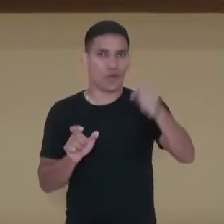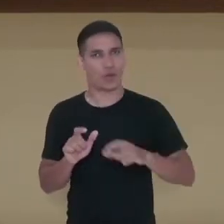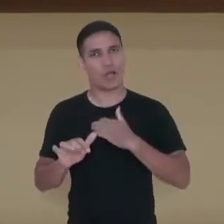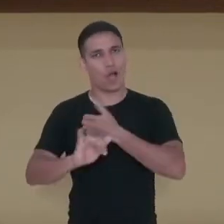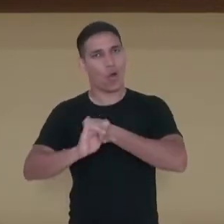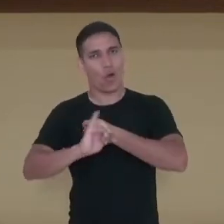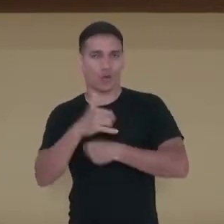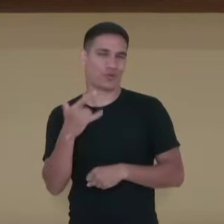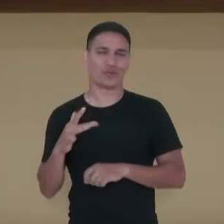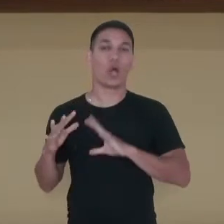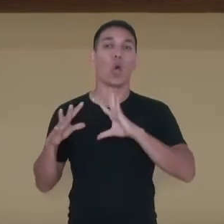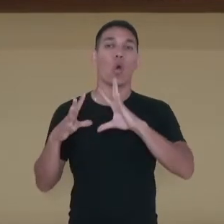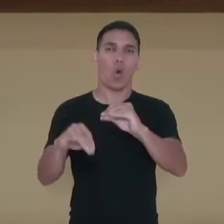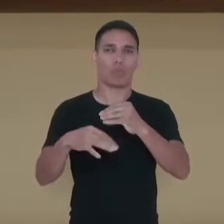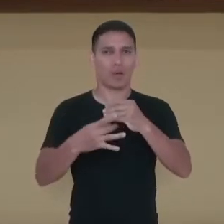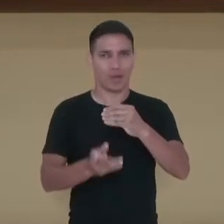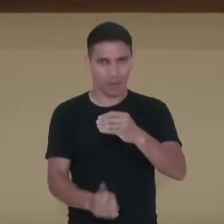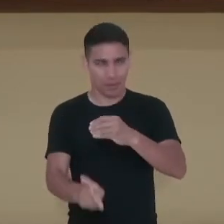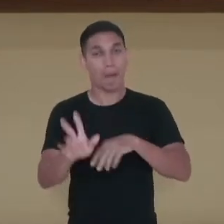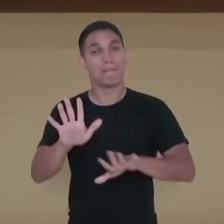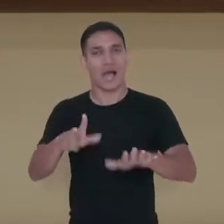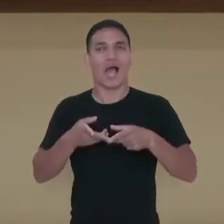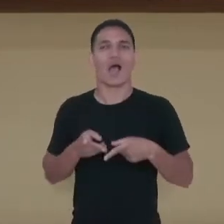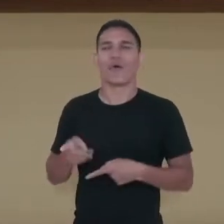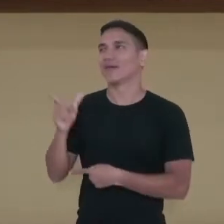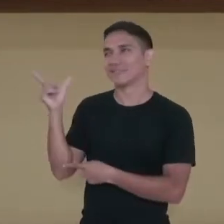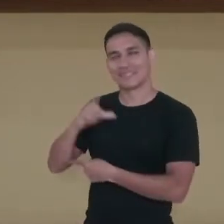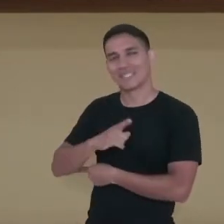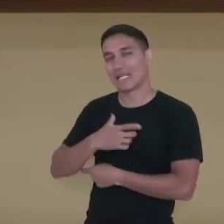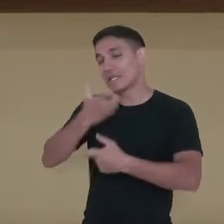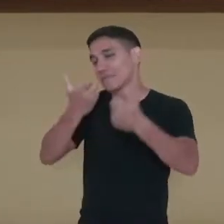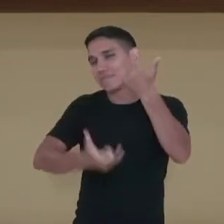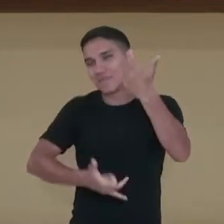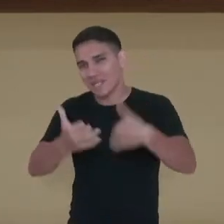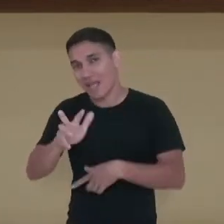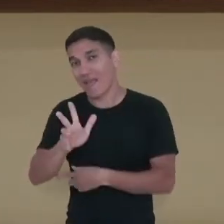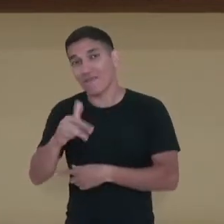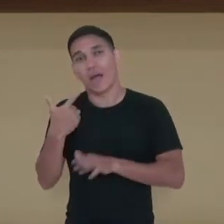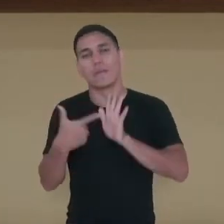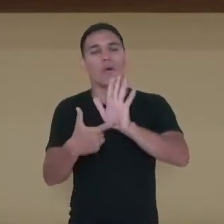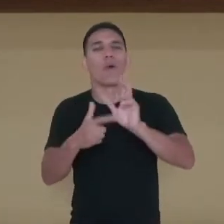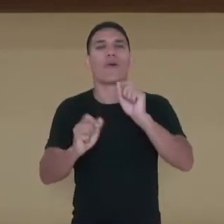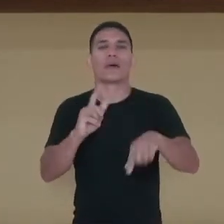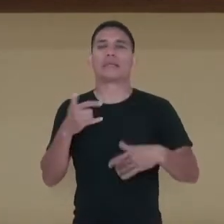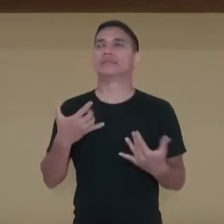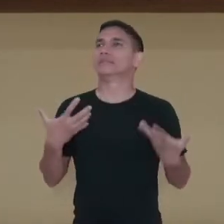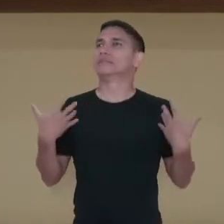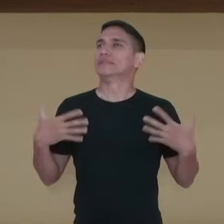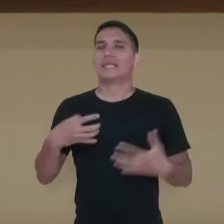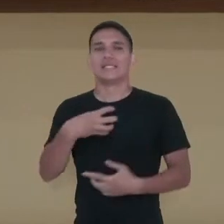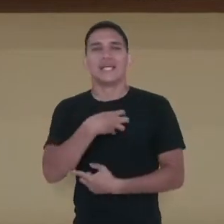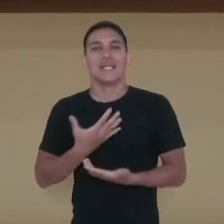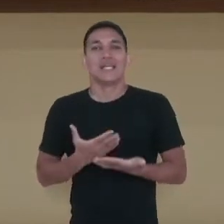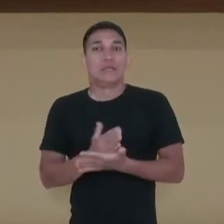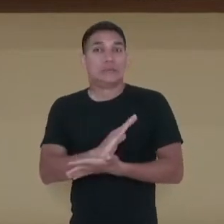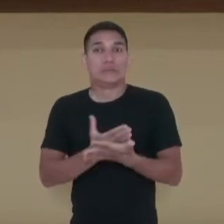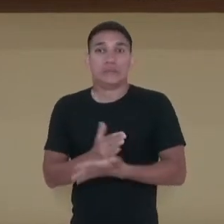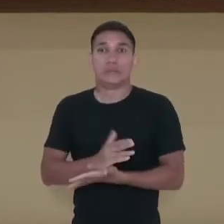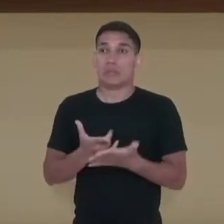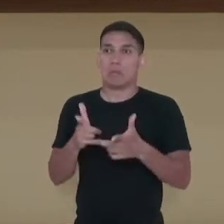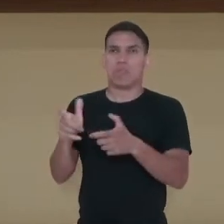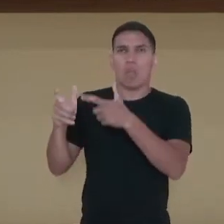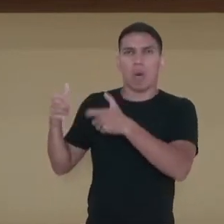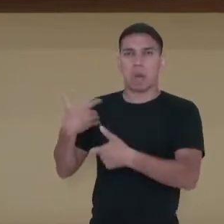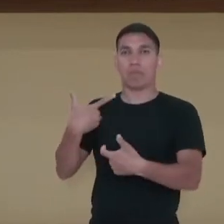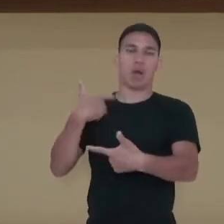inteira, mas ela continua e ele vai dizer que é como a agonia do pelotão de fuzilamento,